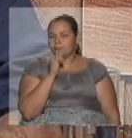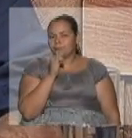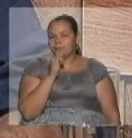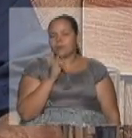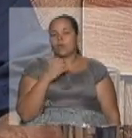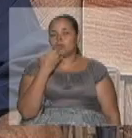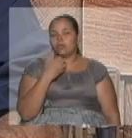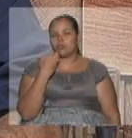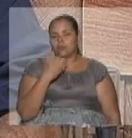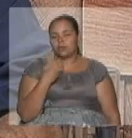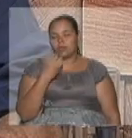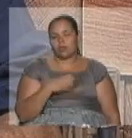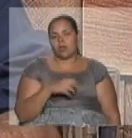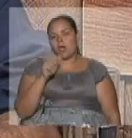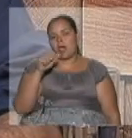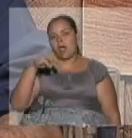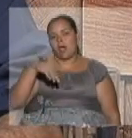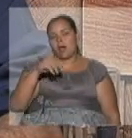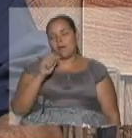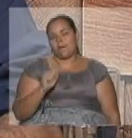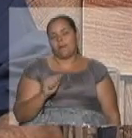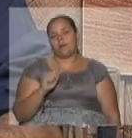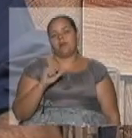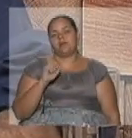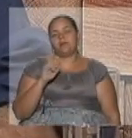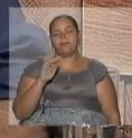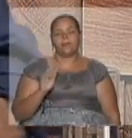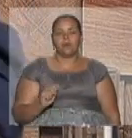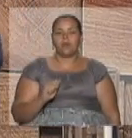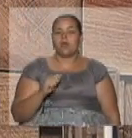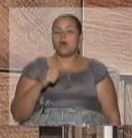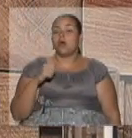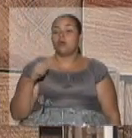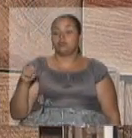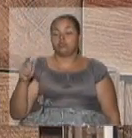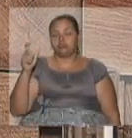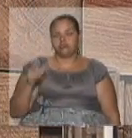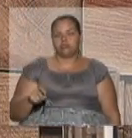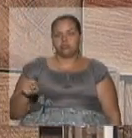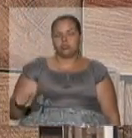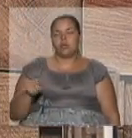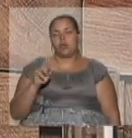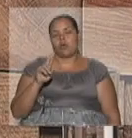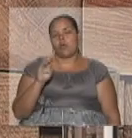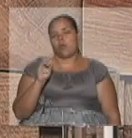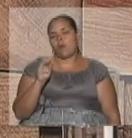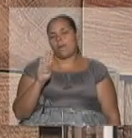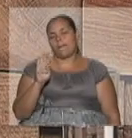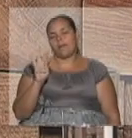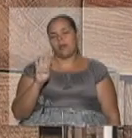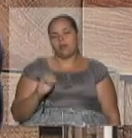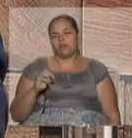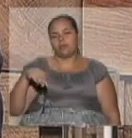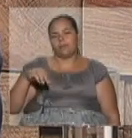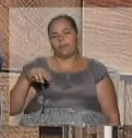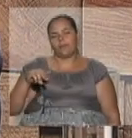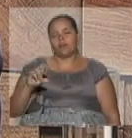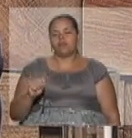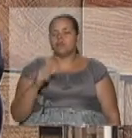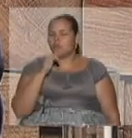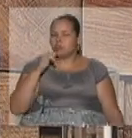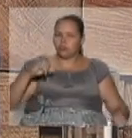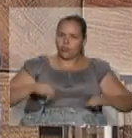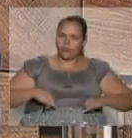uma música do Roberto Mendes, que era um shot, e a letra era uma letra que falava do sofrimento do negro no